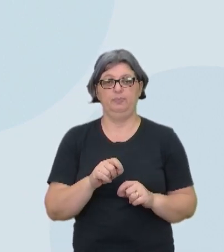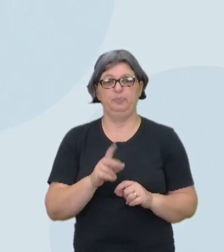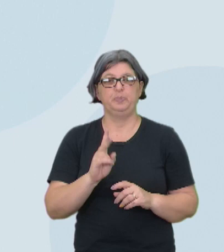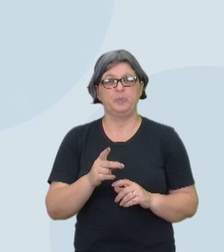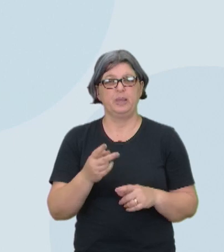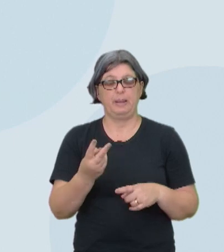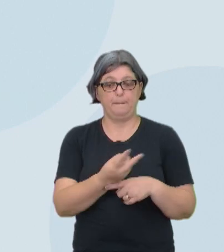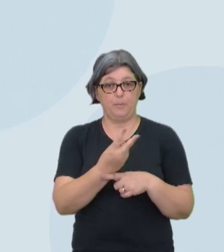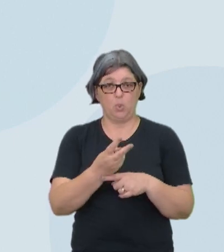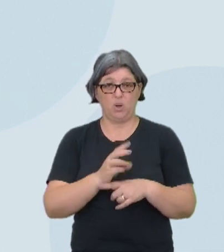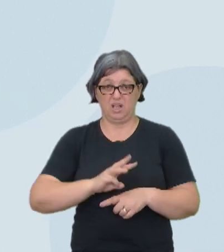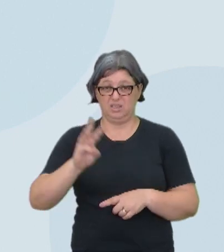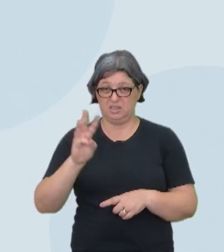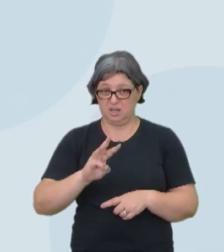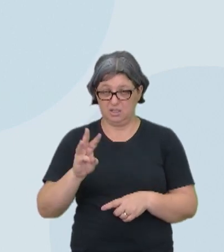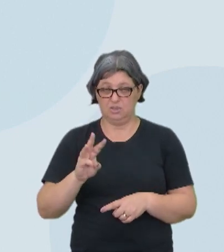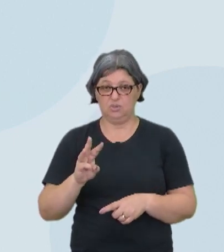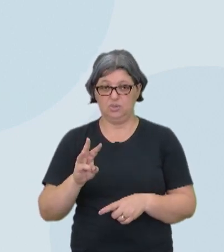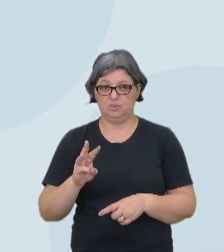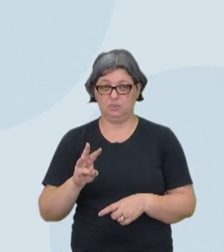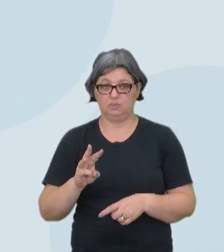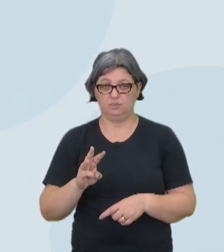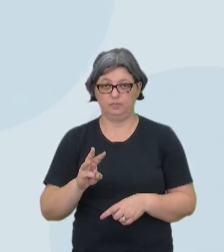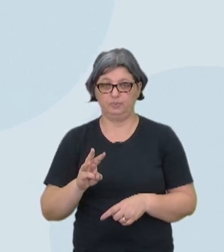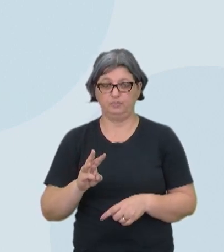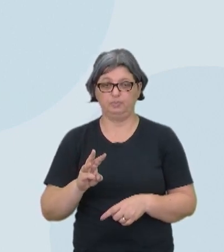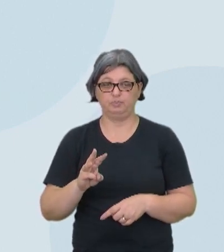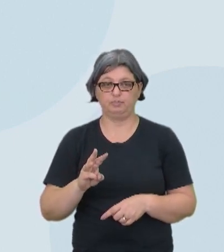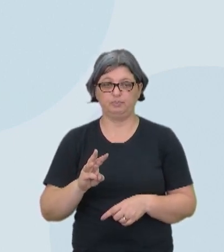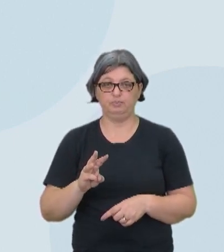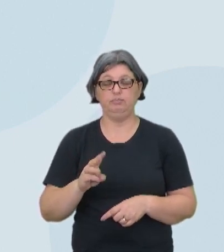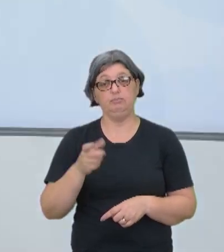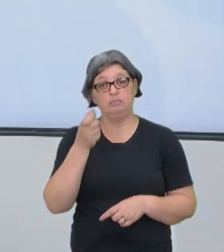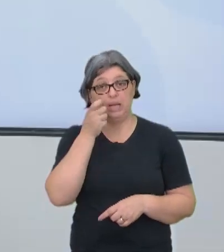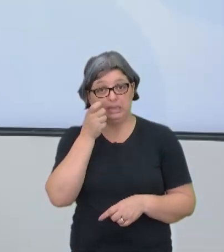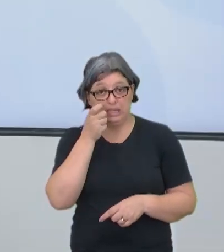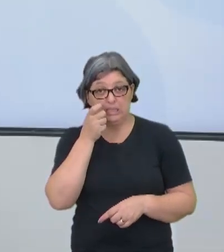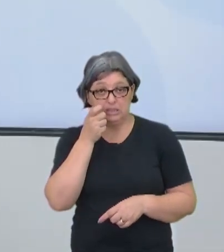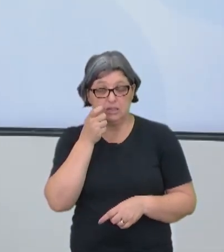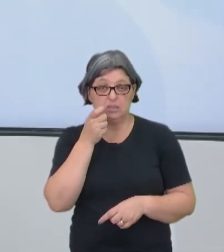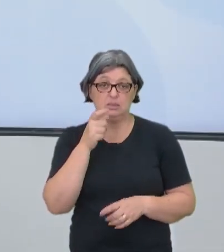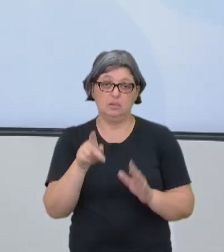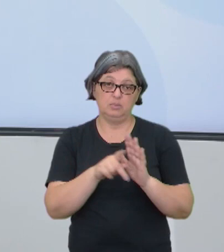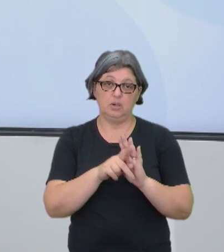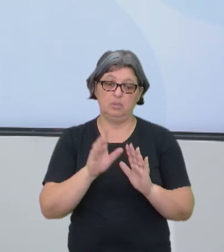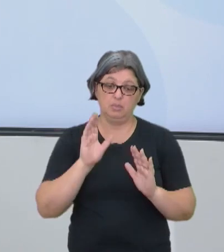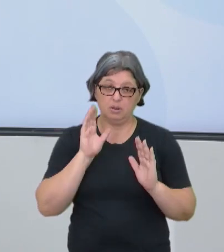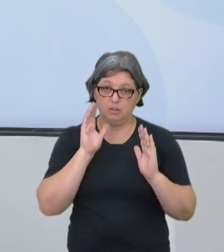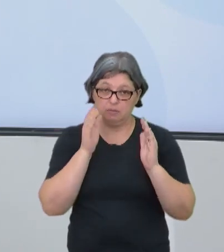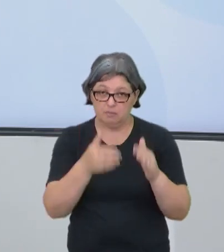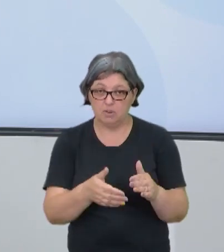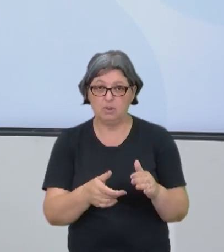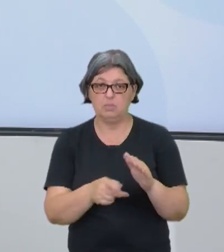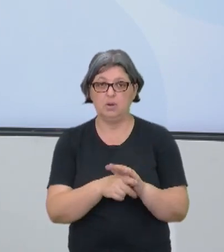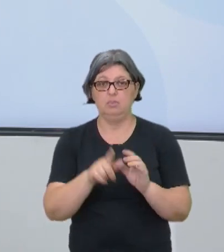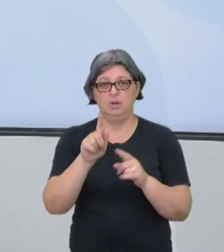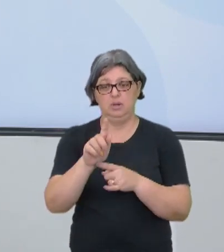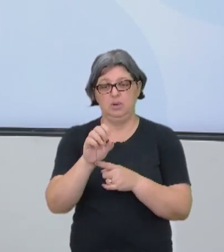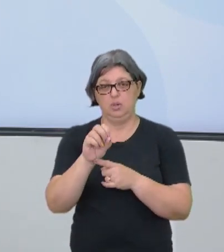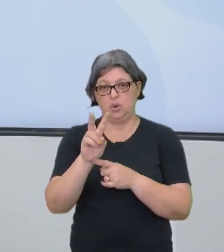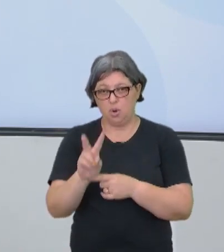procurar em sites que falamos que são interessantes ou direcionados, sempre aqueles que têm gov.com.br,